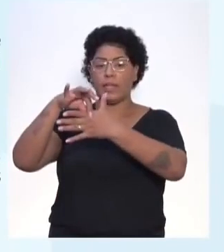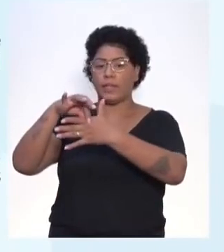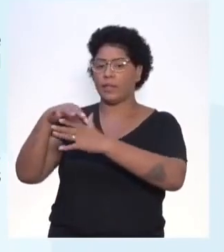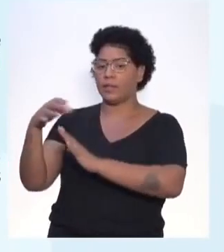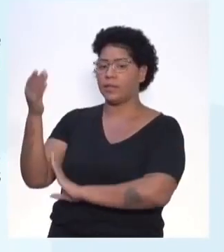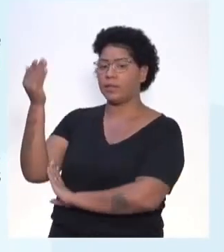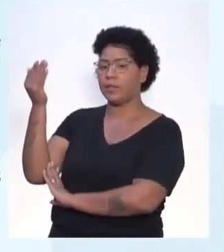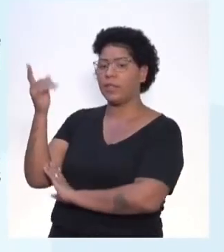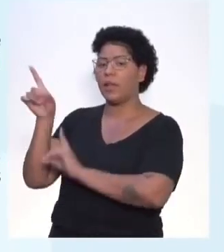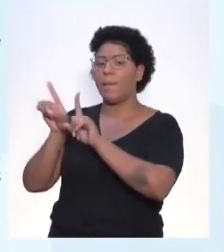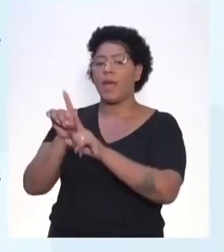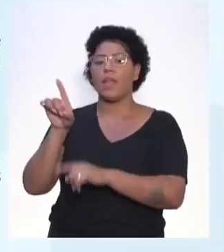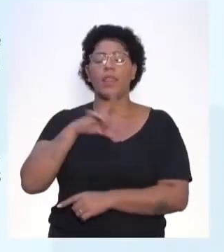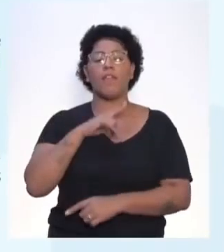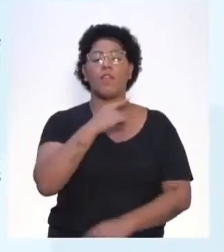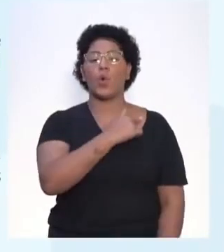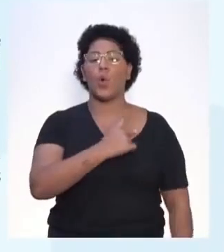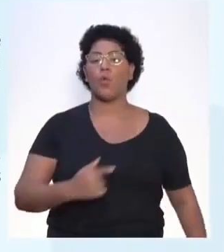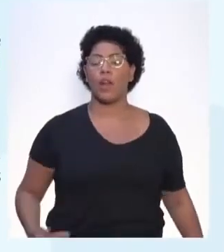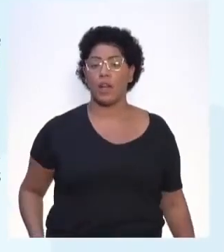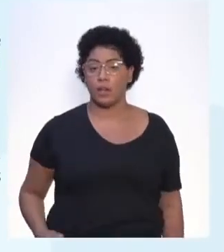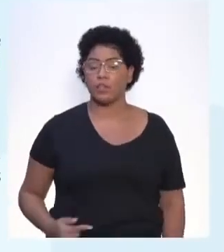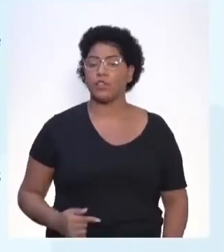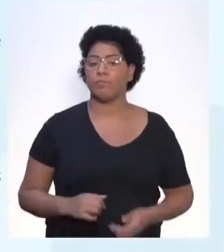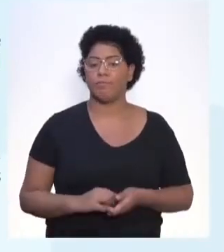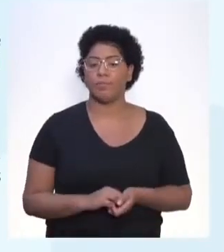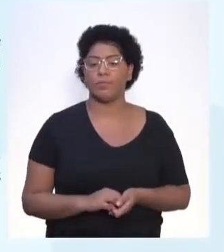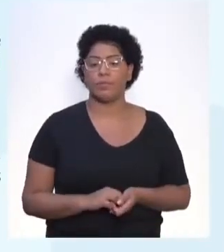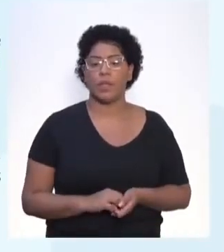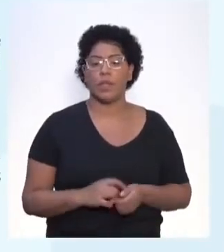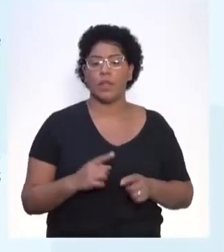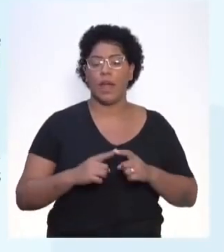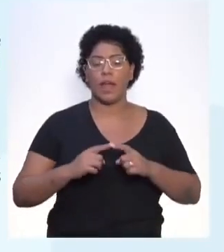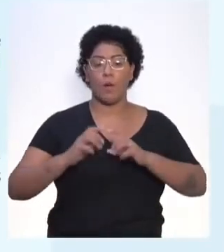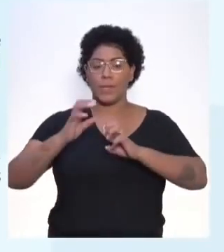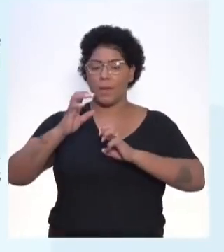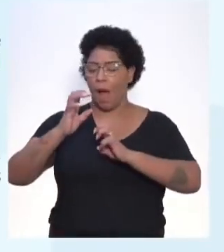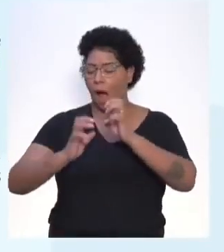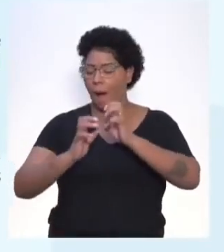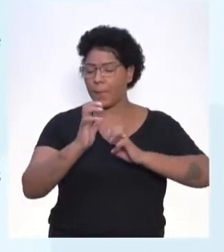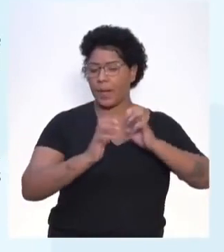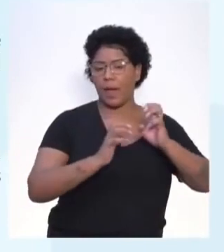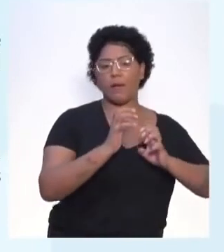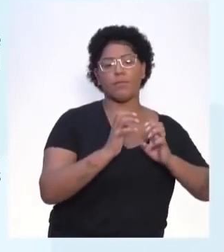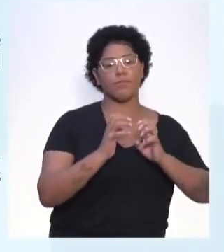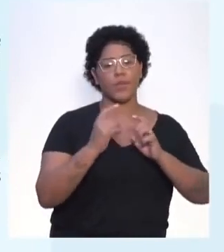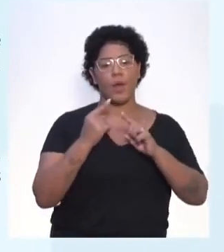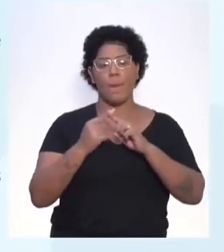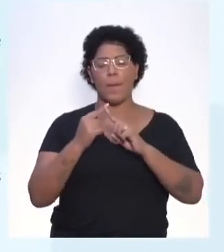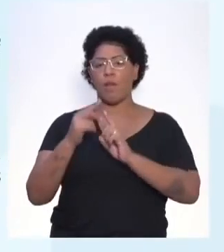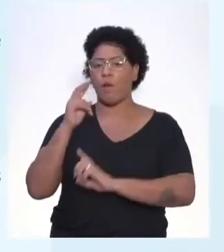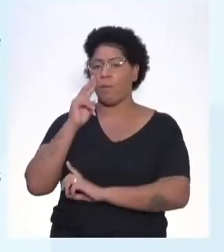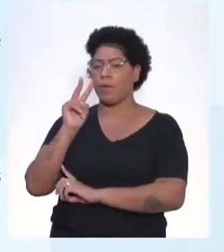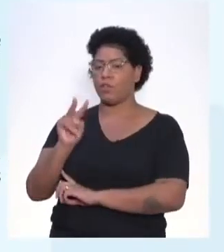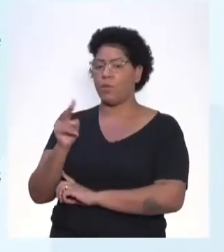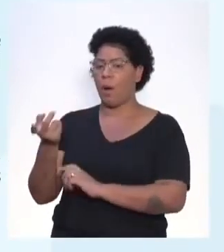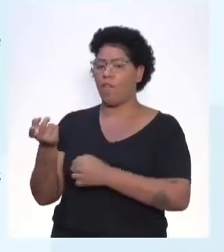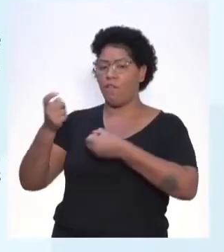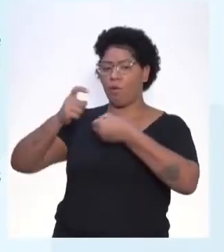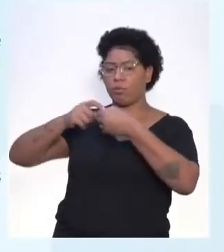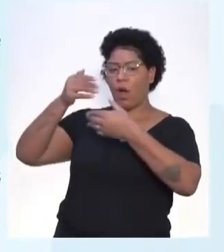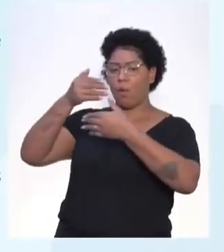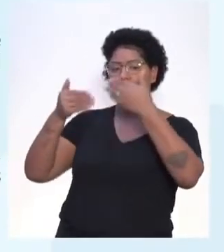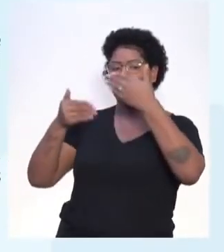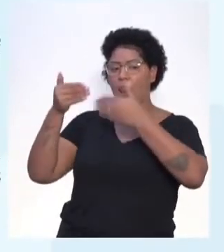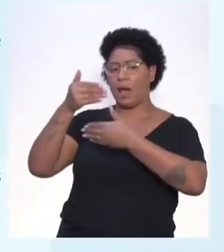outros governantes britânicos, provocando uma revolta dos Achante que se rebelaram, né? Inclusive, vou pedir até para o diretor voltar aqui para